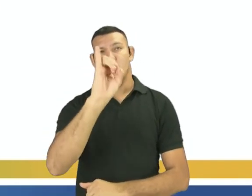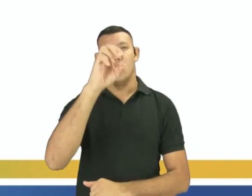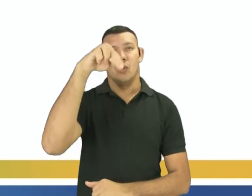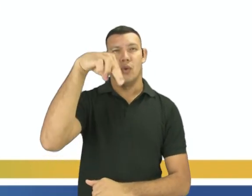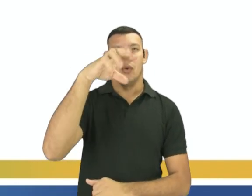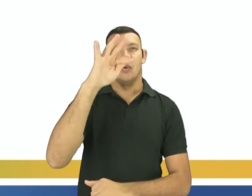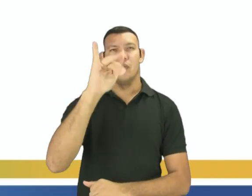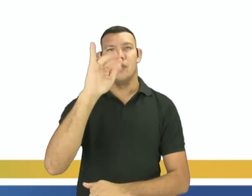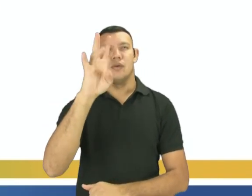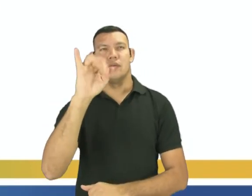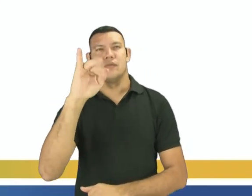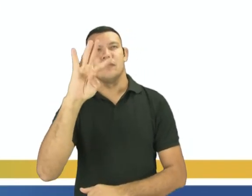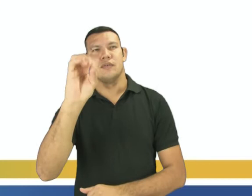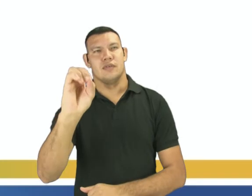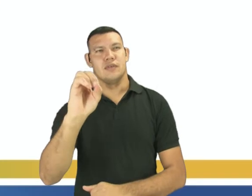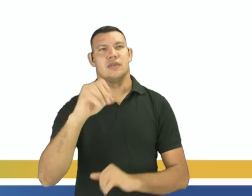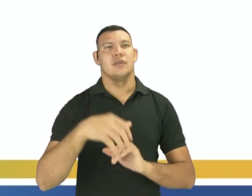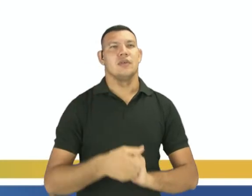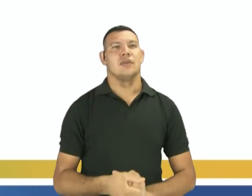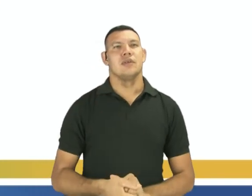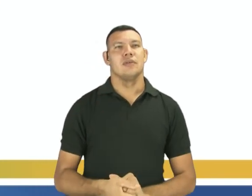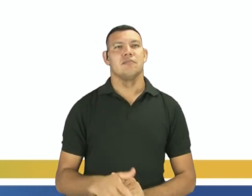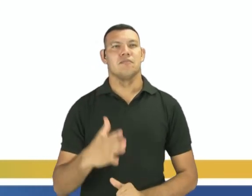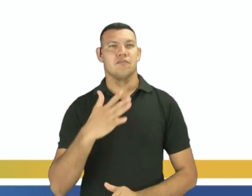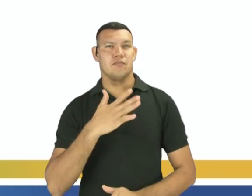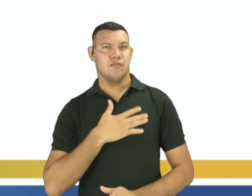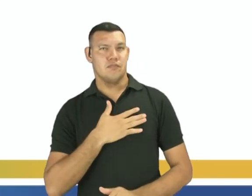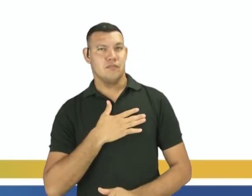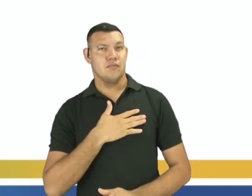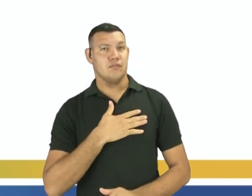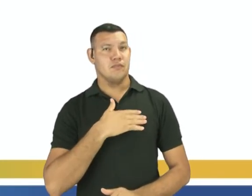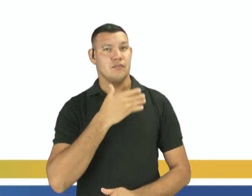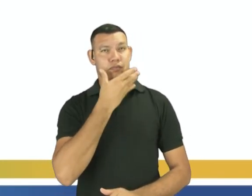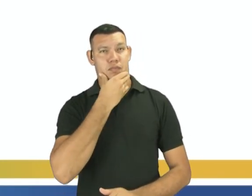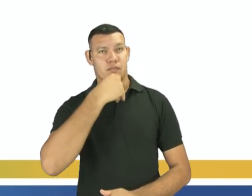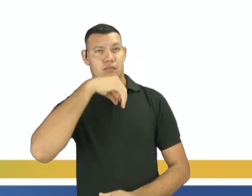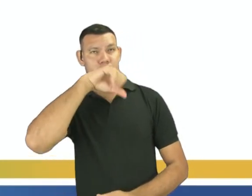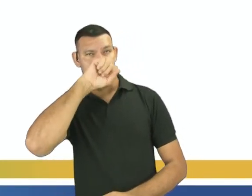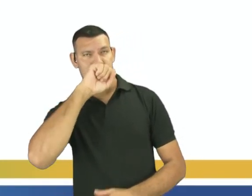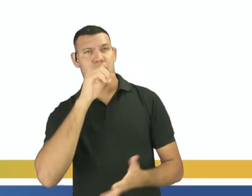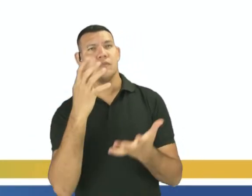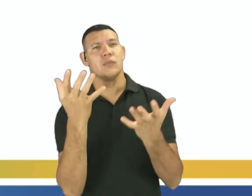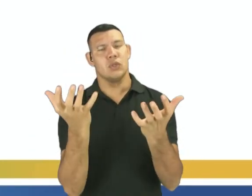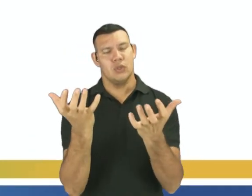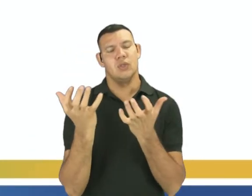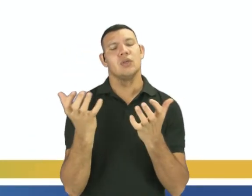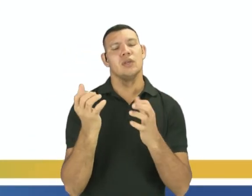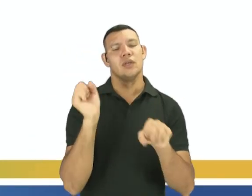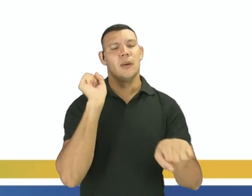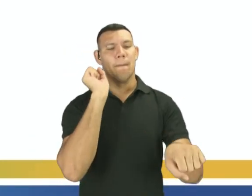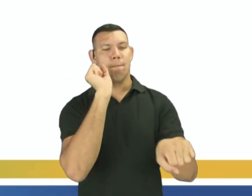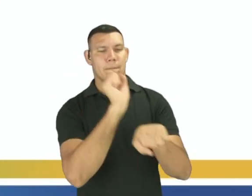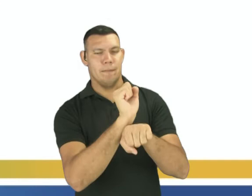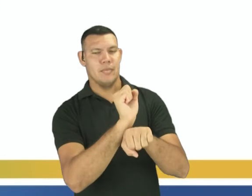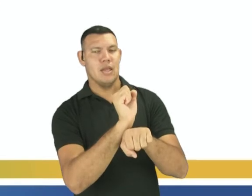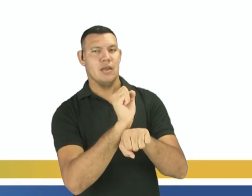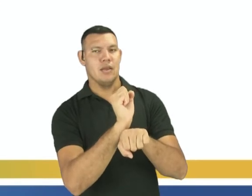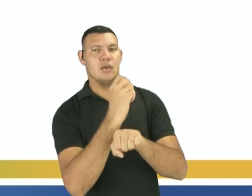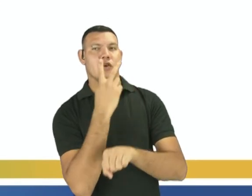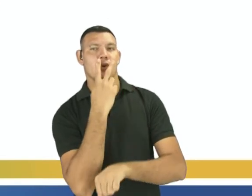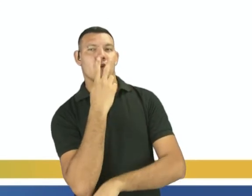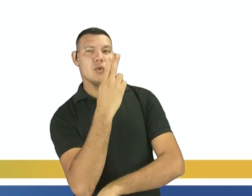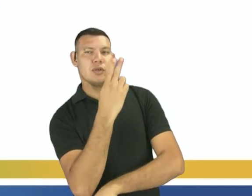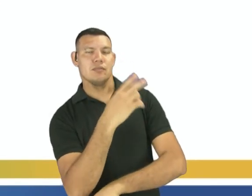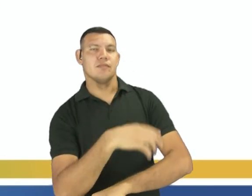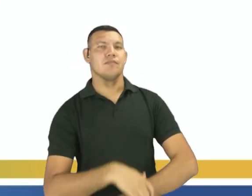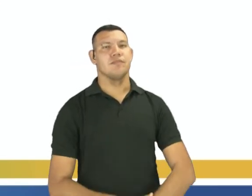father stopped. E aí o verbo to smoke. Meu pai queria parar de fumar. Meu pai